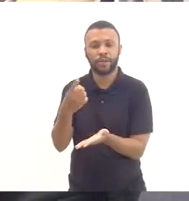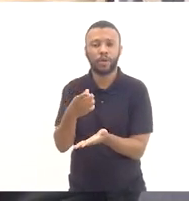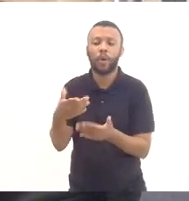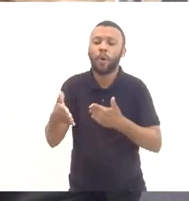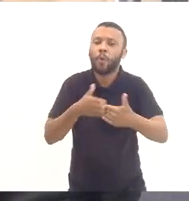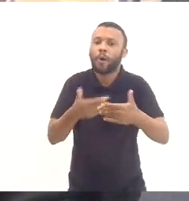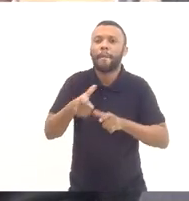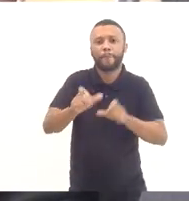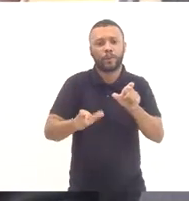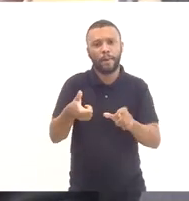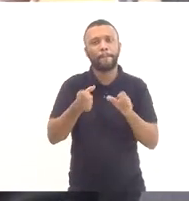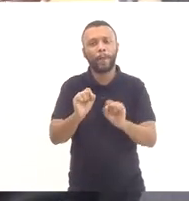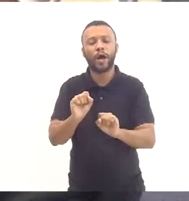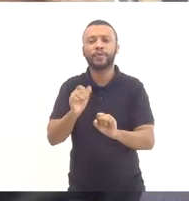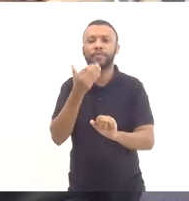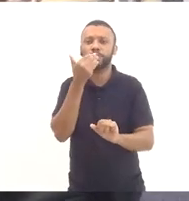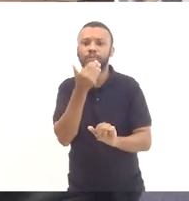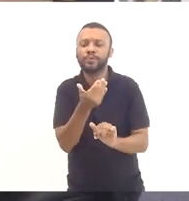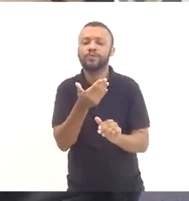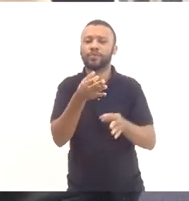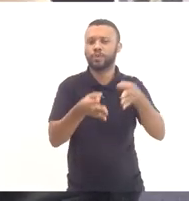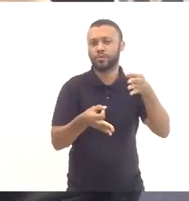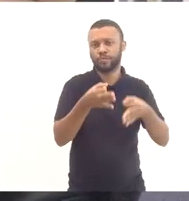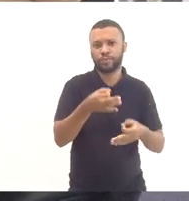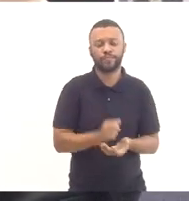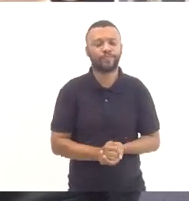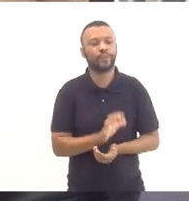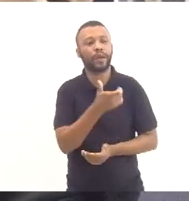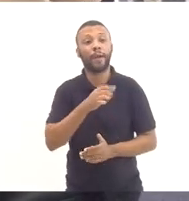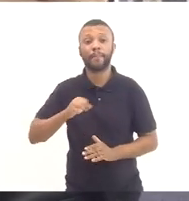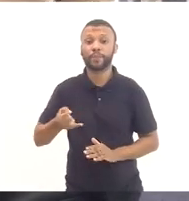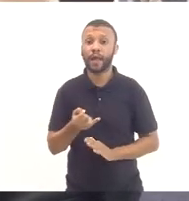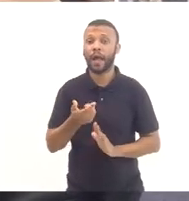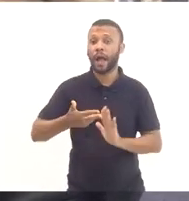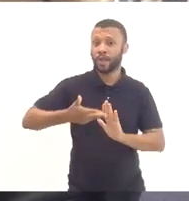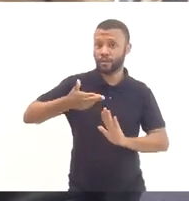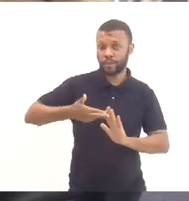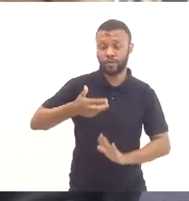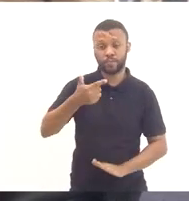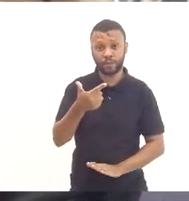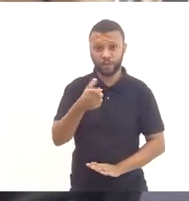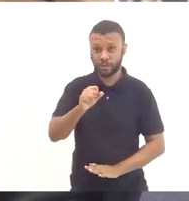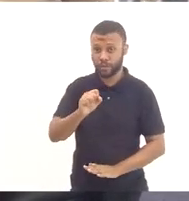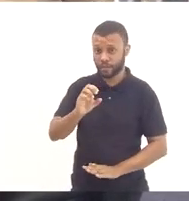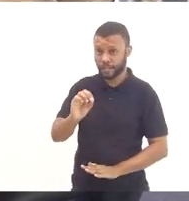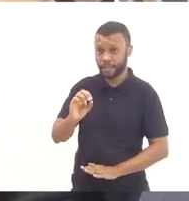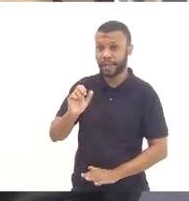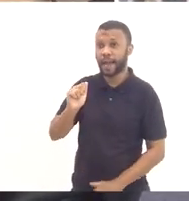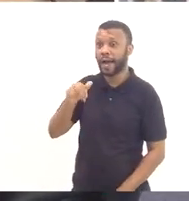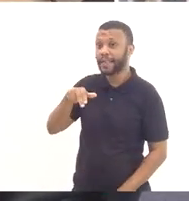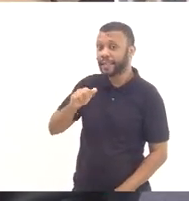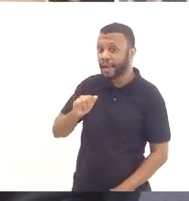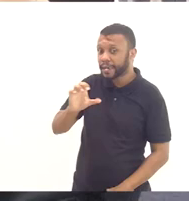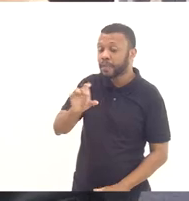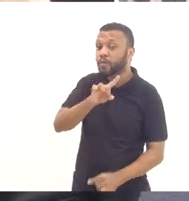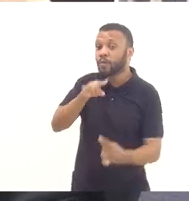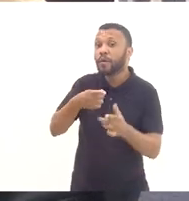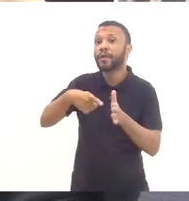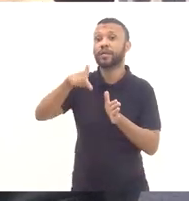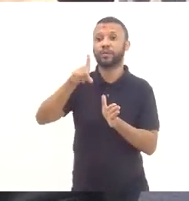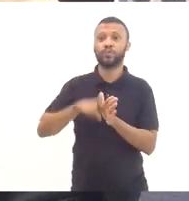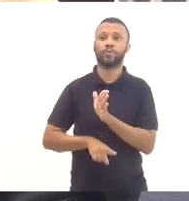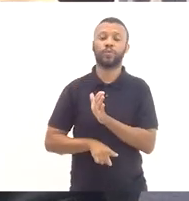então qualquer pessoa pode chegar lá no Juizado fala olha eu quero usar resolução 280 da ANAC para o desconto